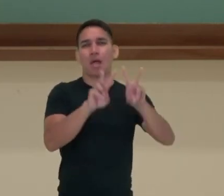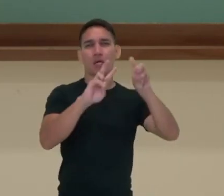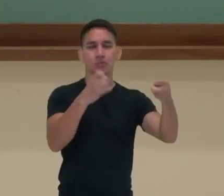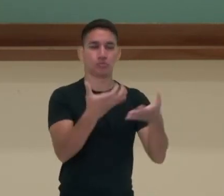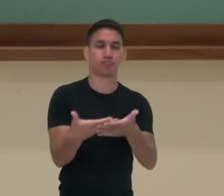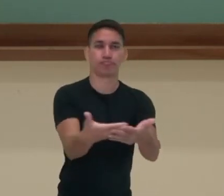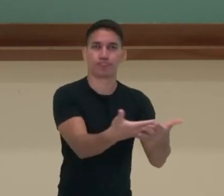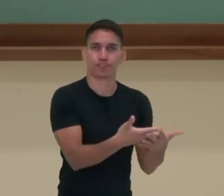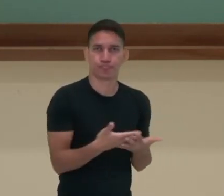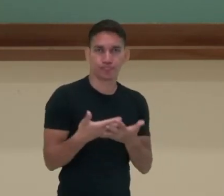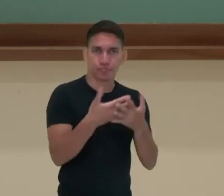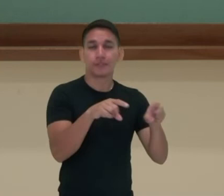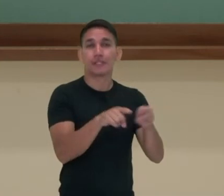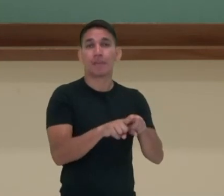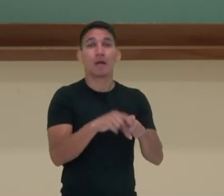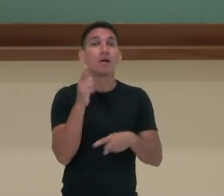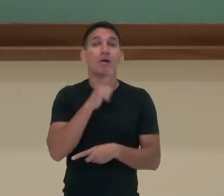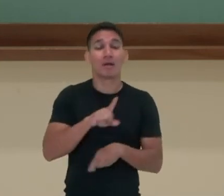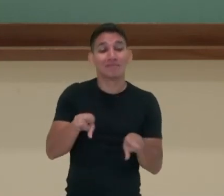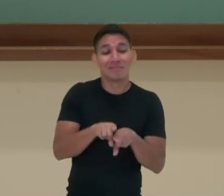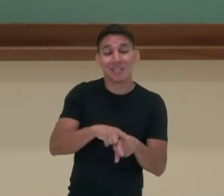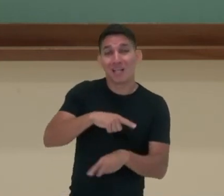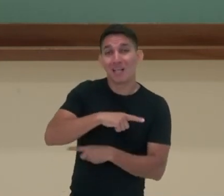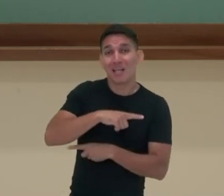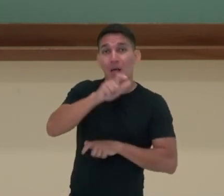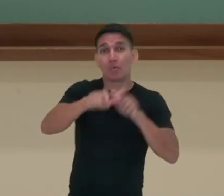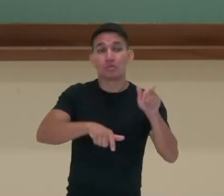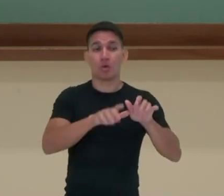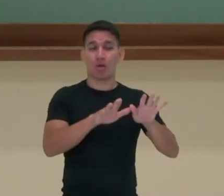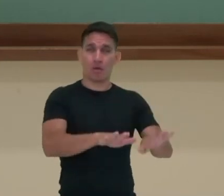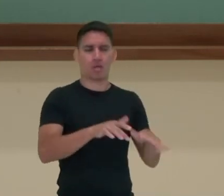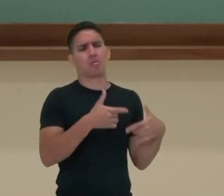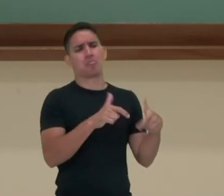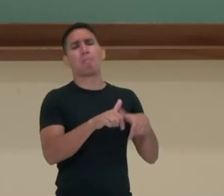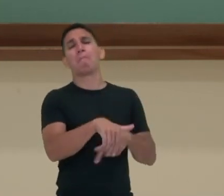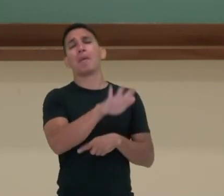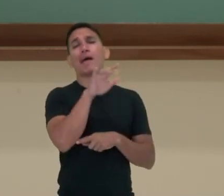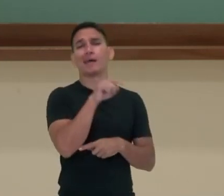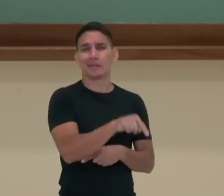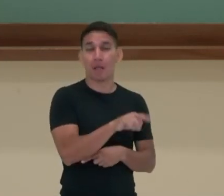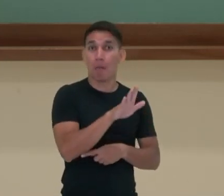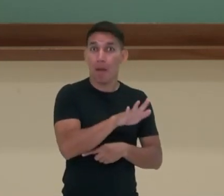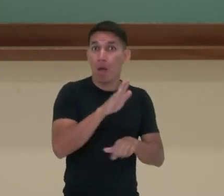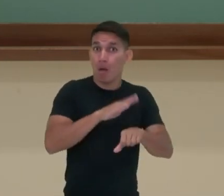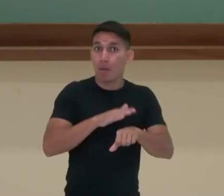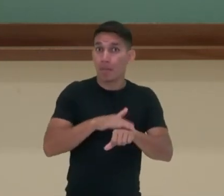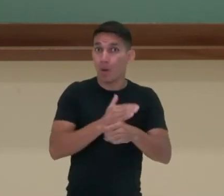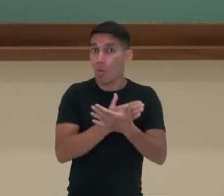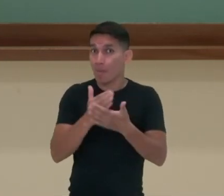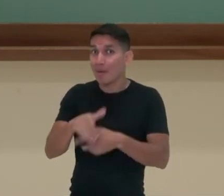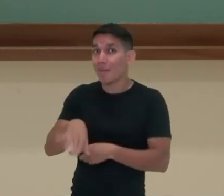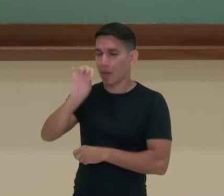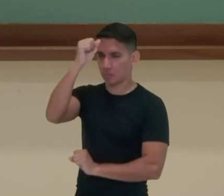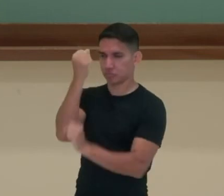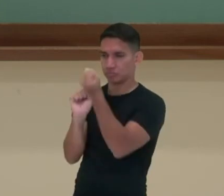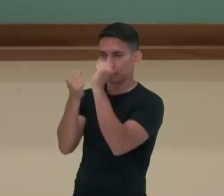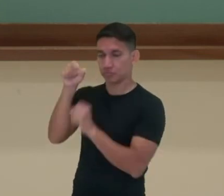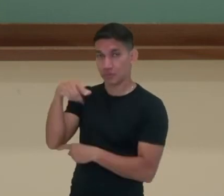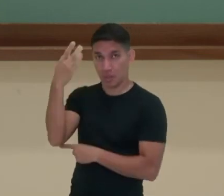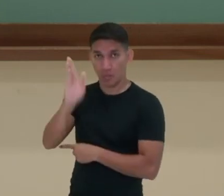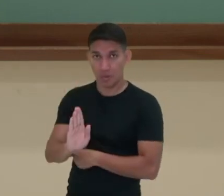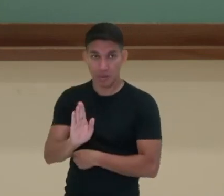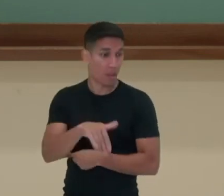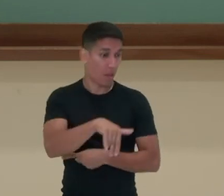diante, que mantinha as pessoas no, no, na zona rural. A partir do momento que o Brasil passa a ser mais industrializado, vai atraindo